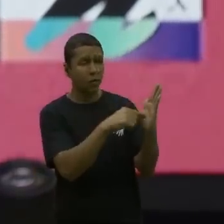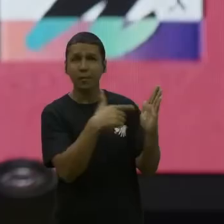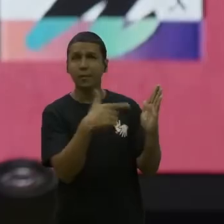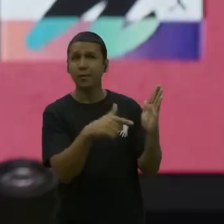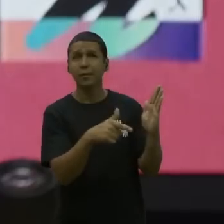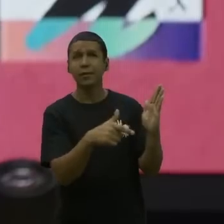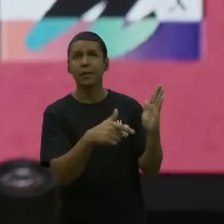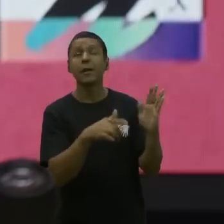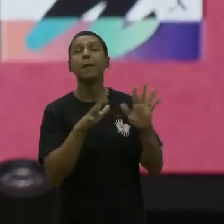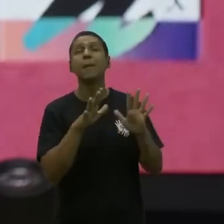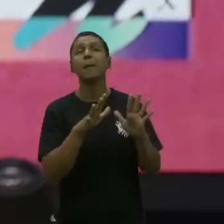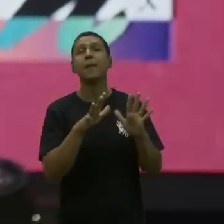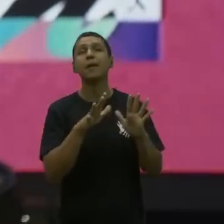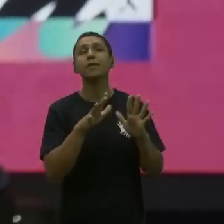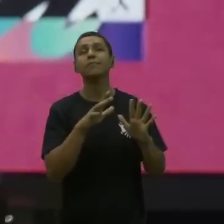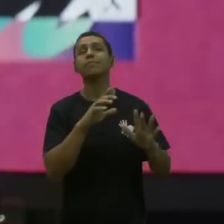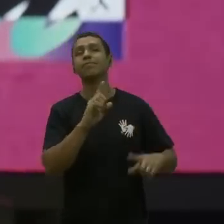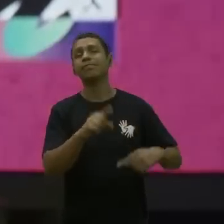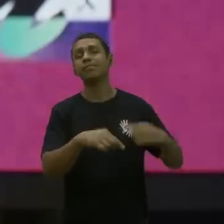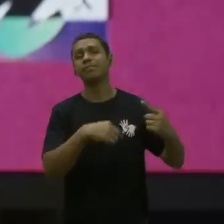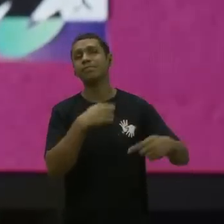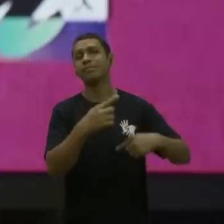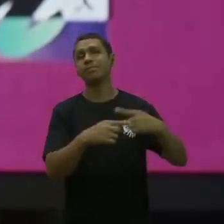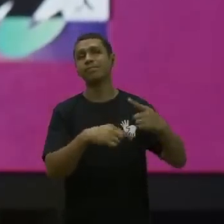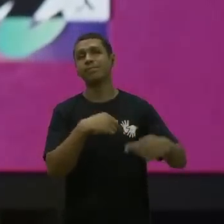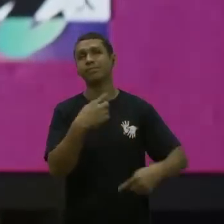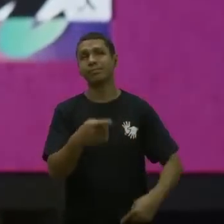Só que o tempo passou.